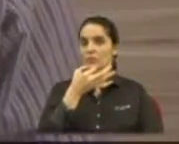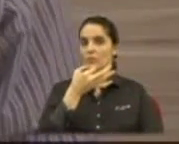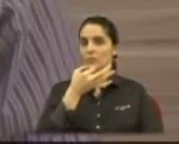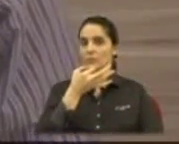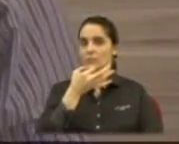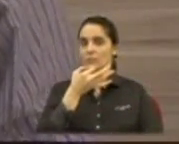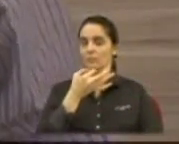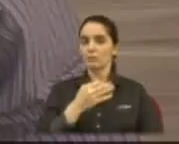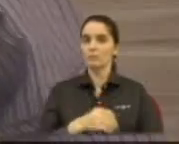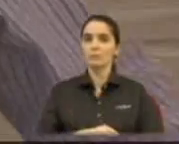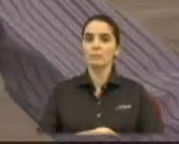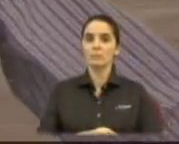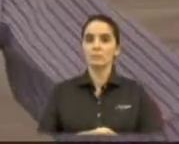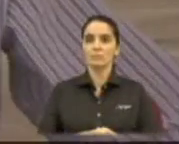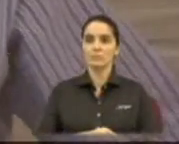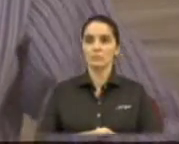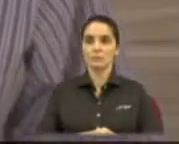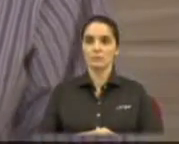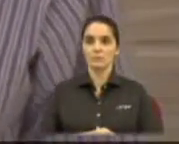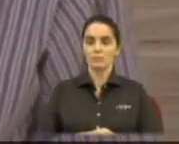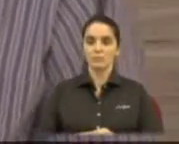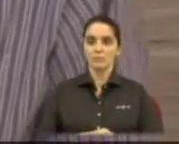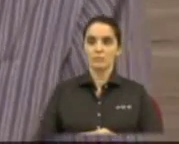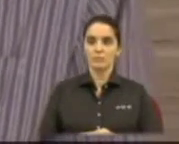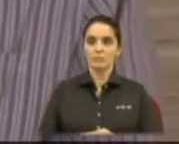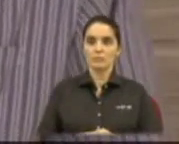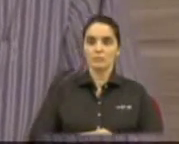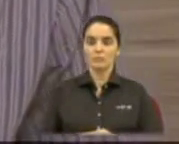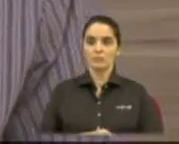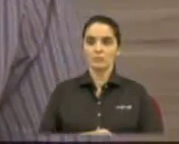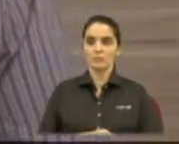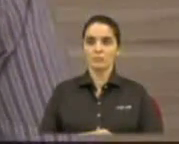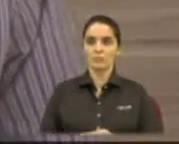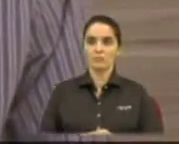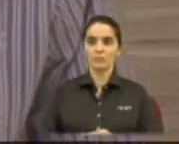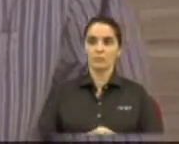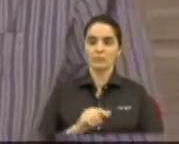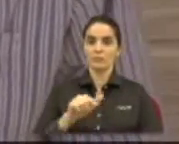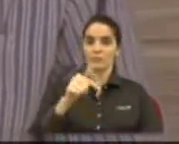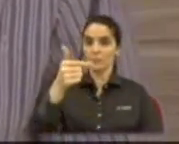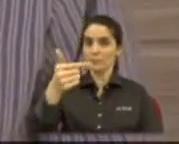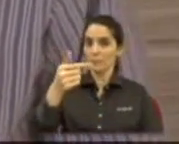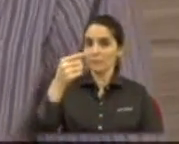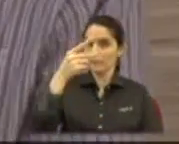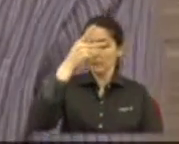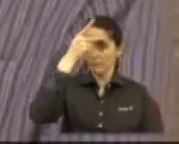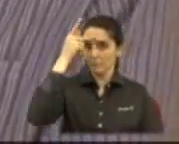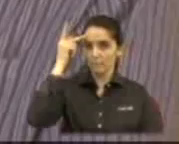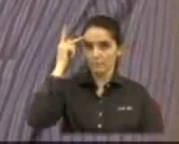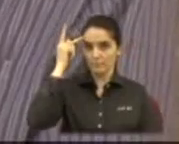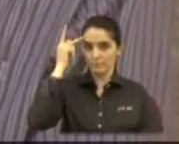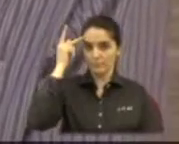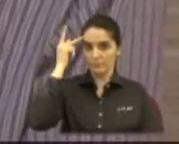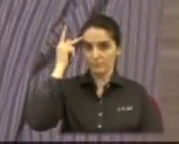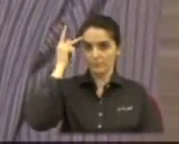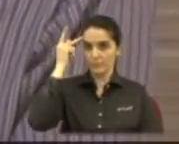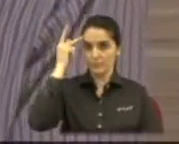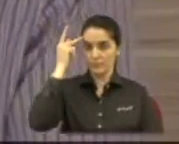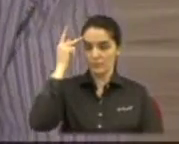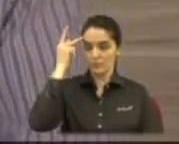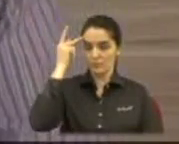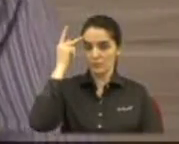geralmente, pelas pessoas presentes, que vêm representar no que acredita, nos